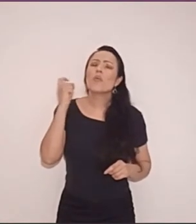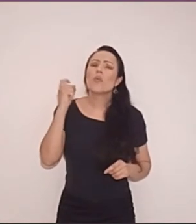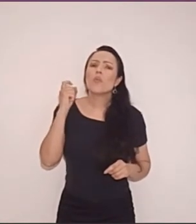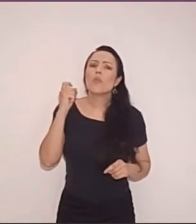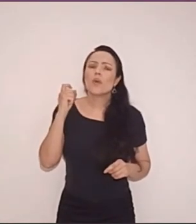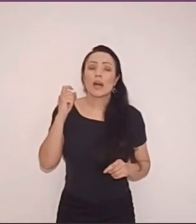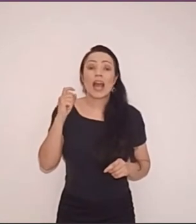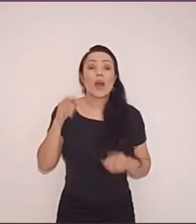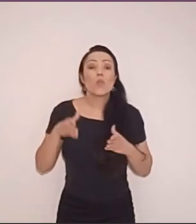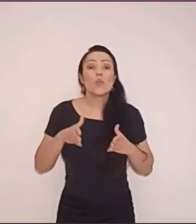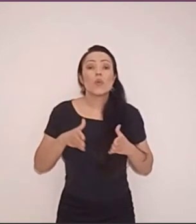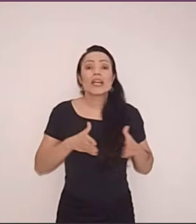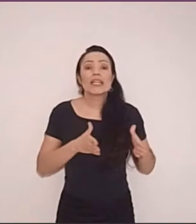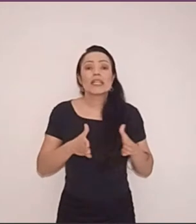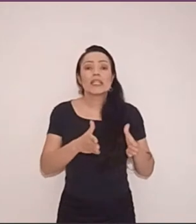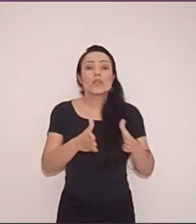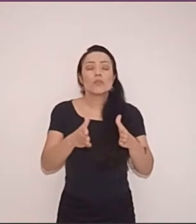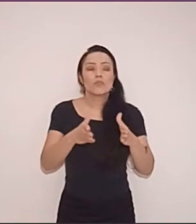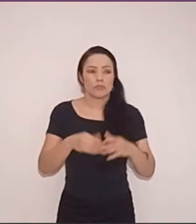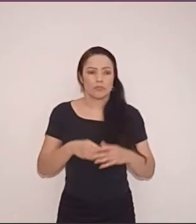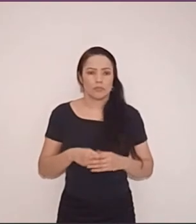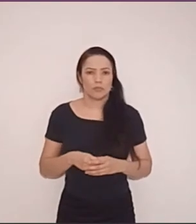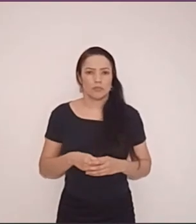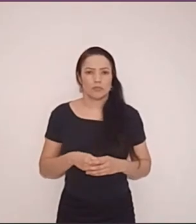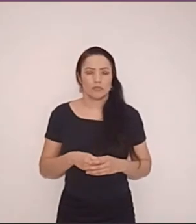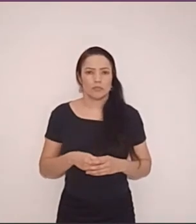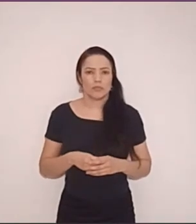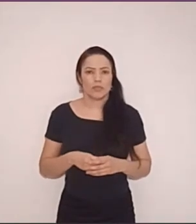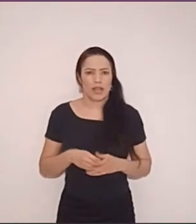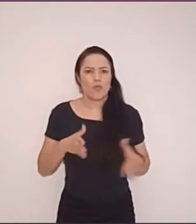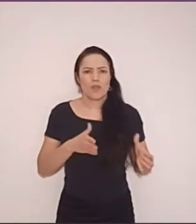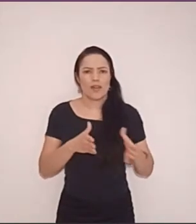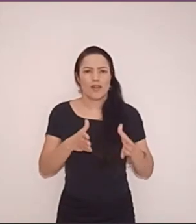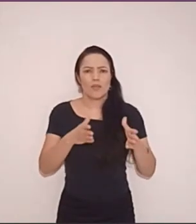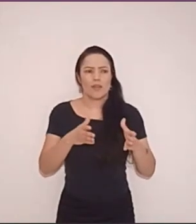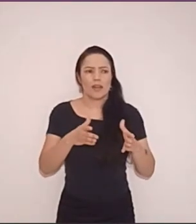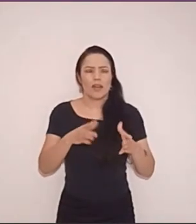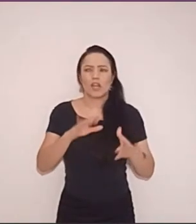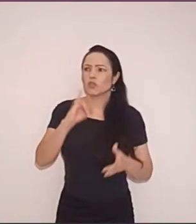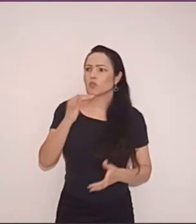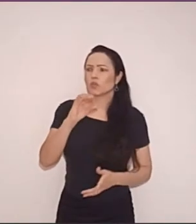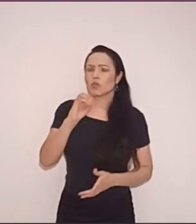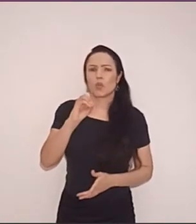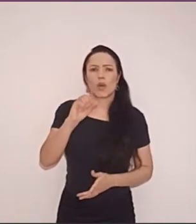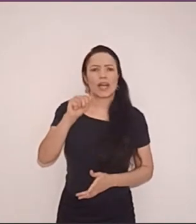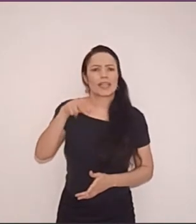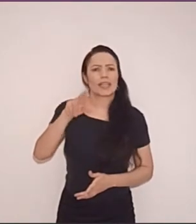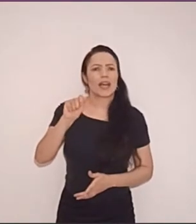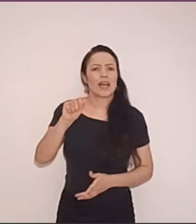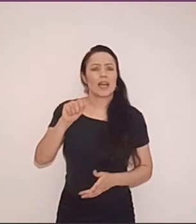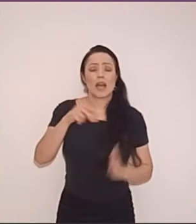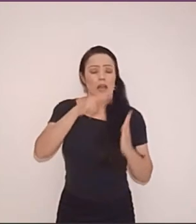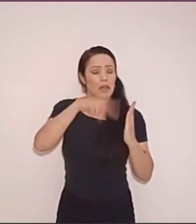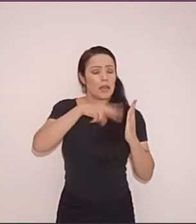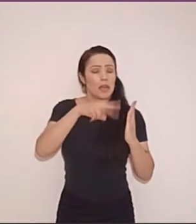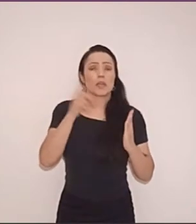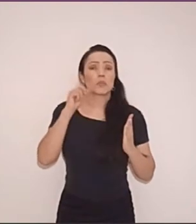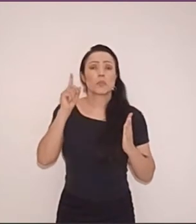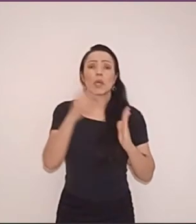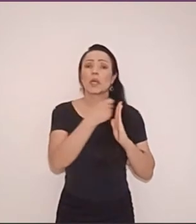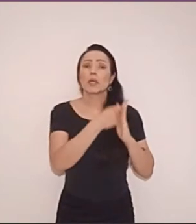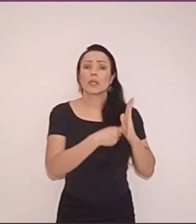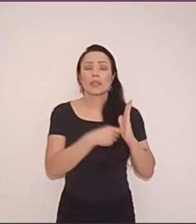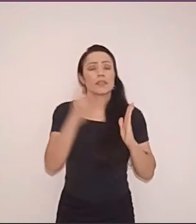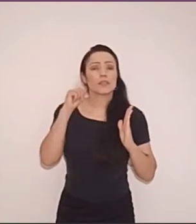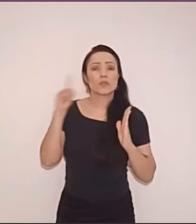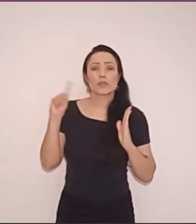é um rio céu é o livro então não sabia ler nem escrever e só saiu uma vez